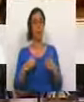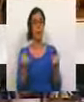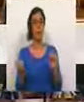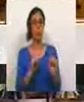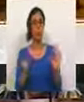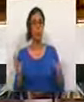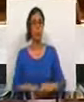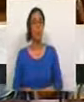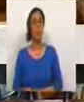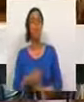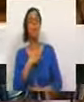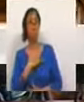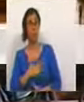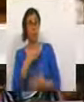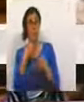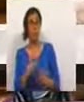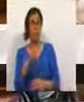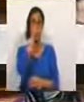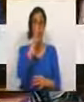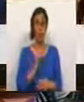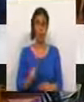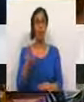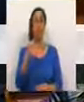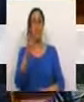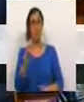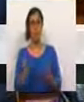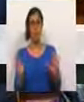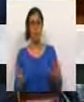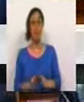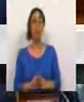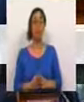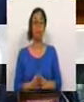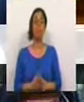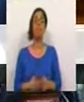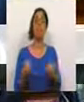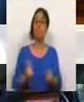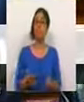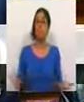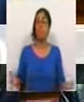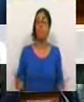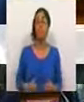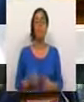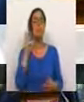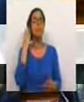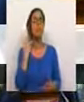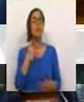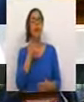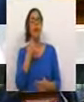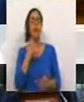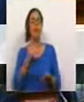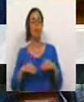e cremes crer que o governo eo partido socialista estão o vai nesta discussão e que não vão nesta cantiga